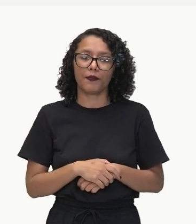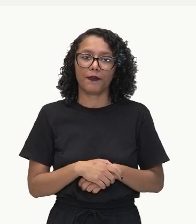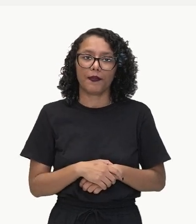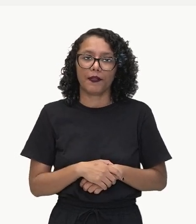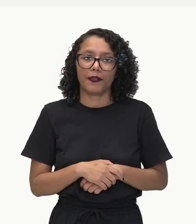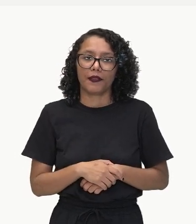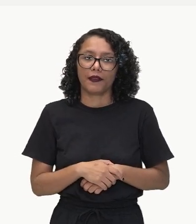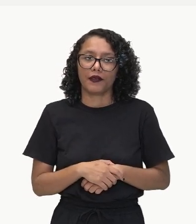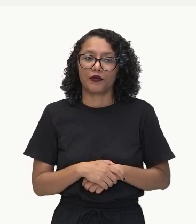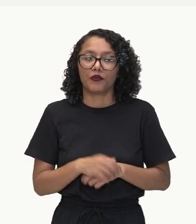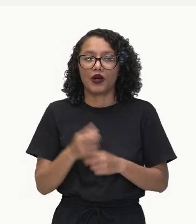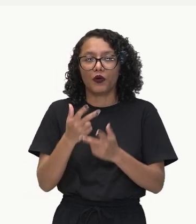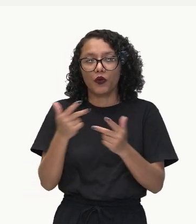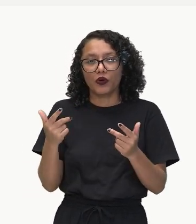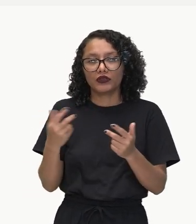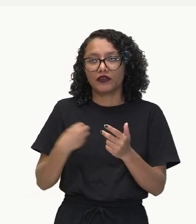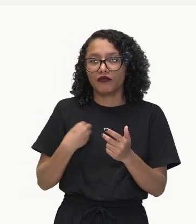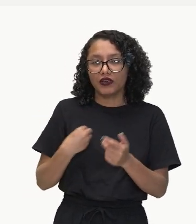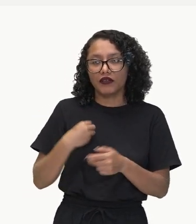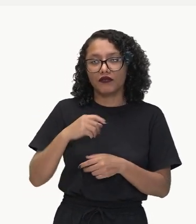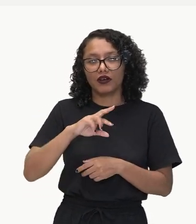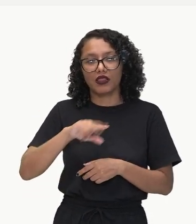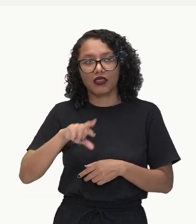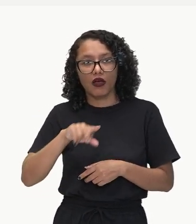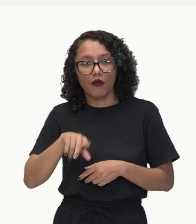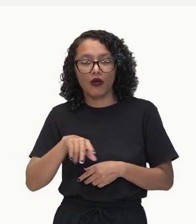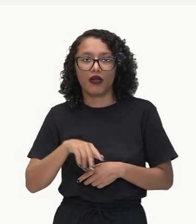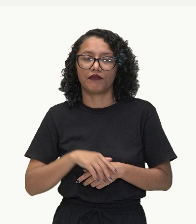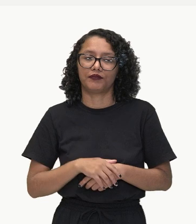algo inanimado, algo